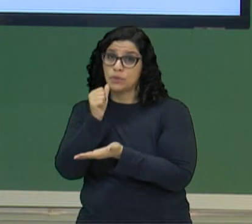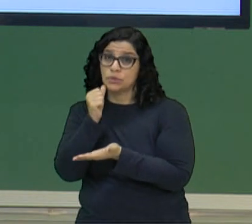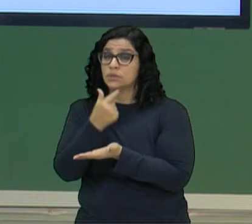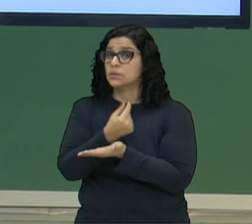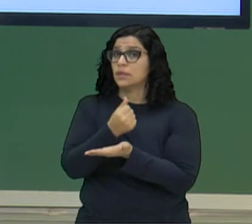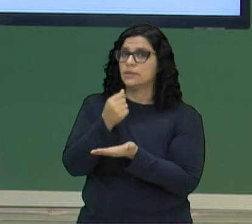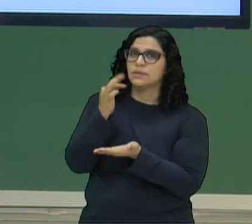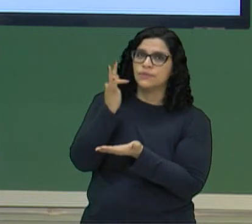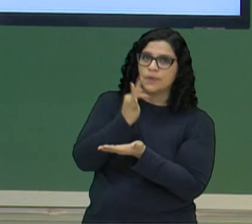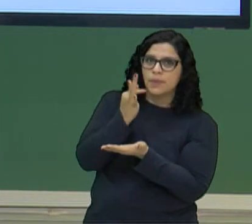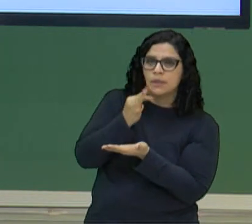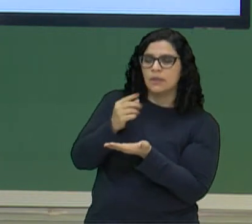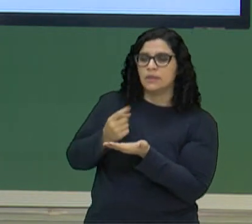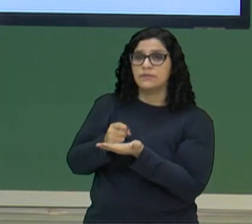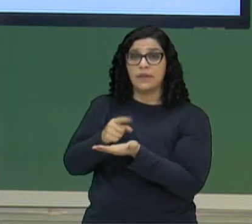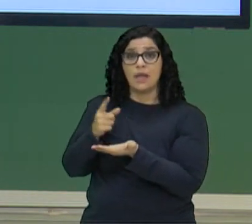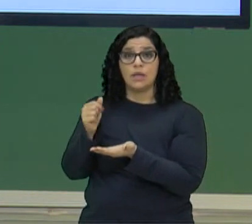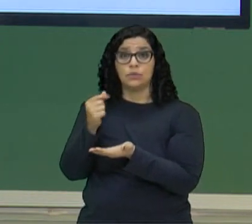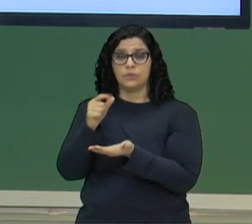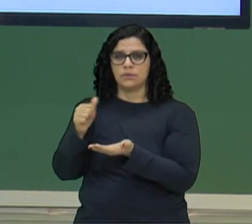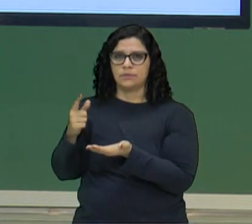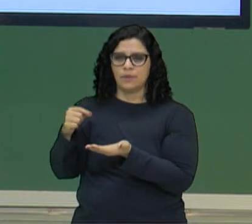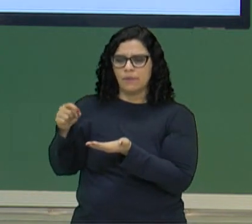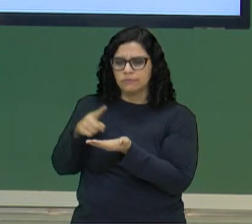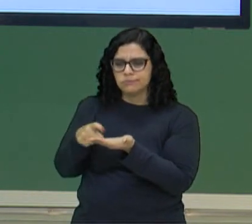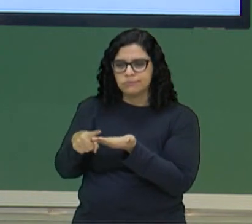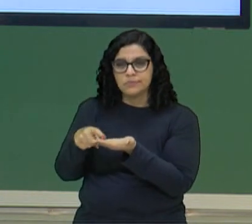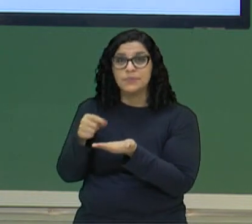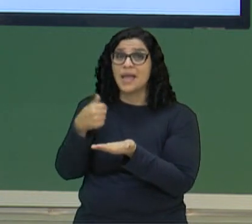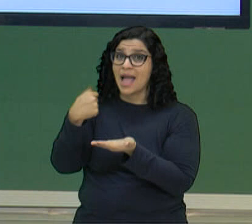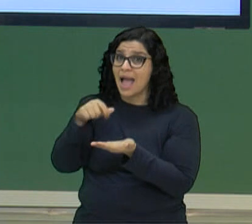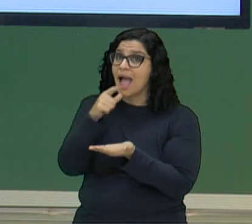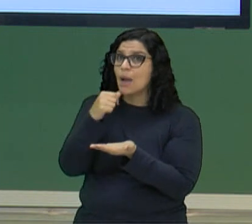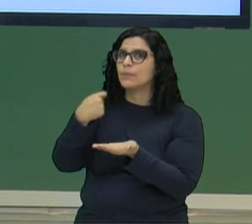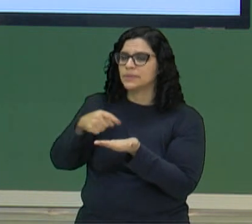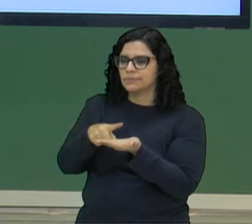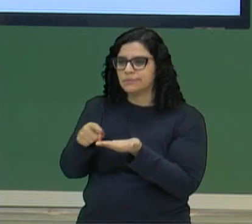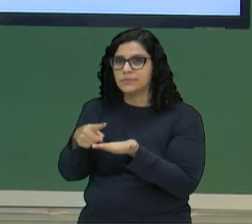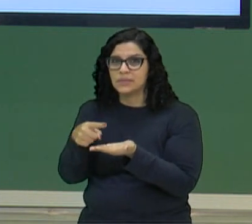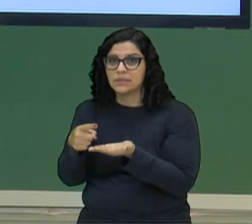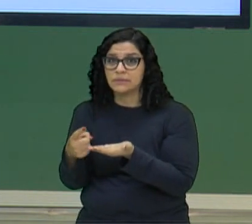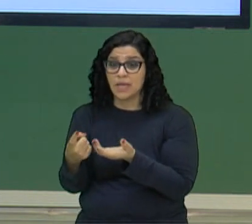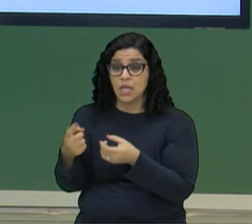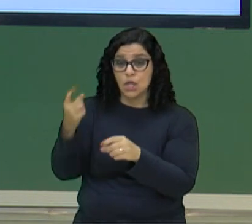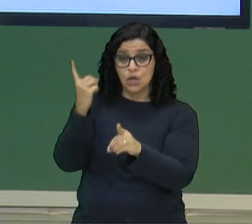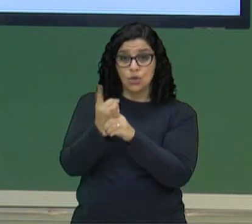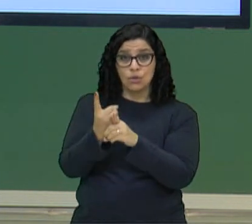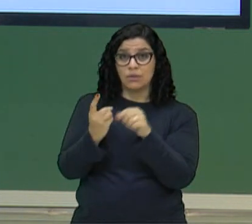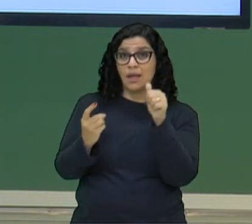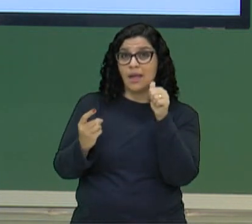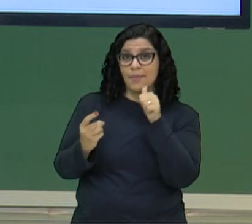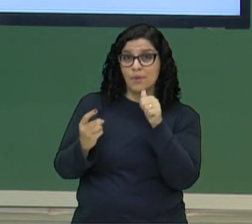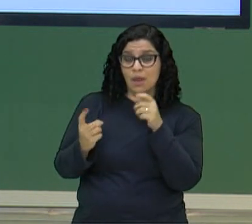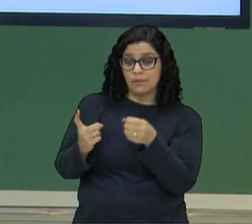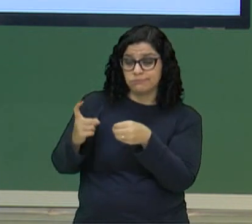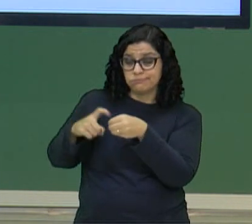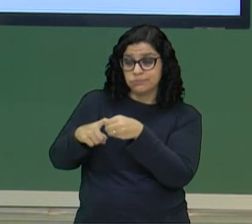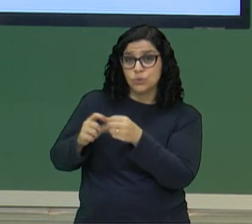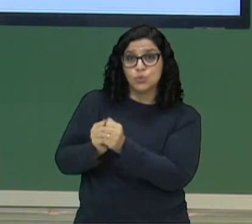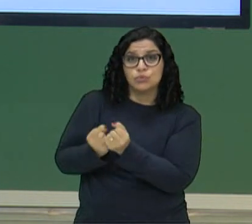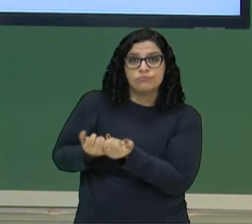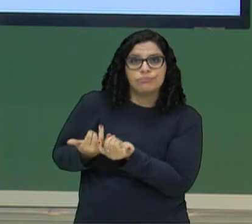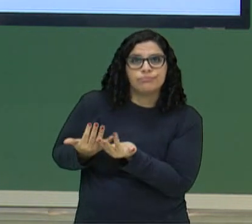femininas. As masculinas vão nadar, tem que ter umidade para isso, vão fecundar a feminina e ali vai